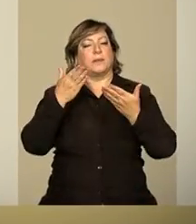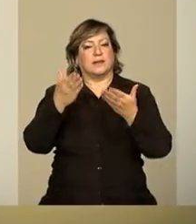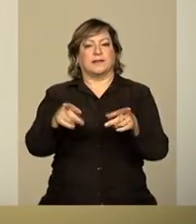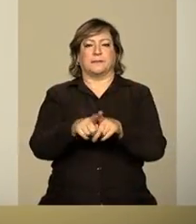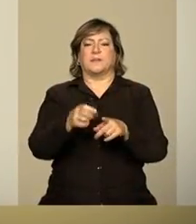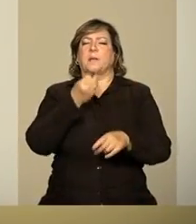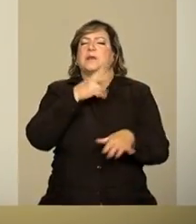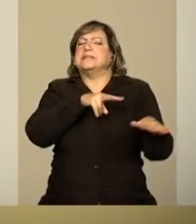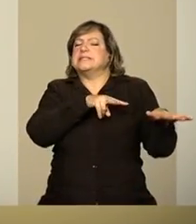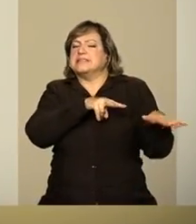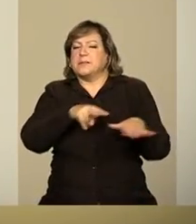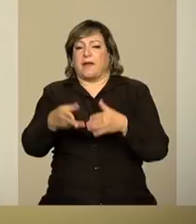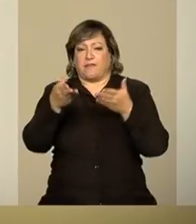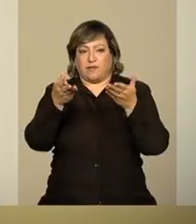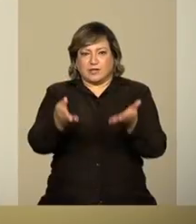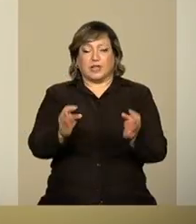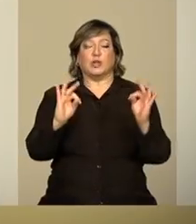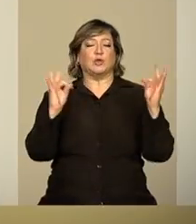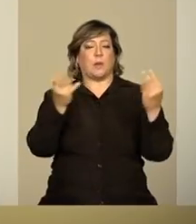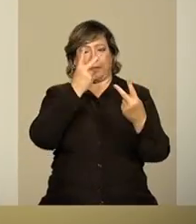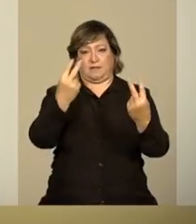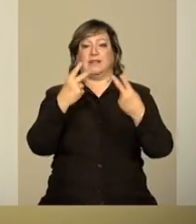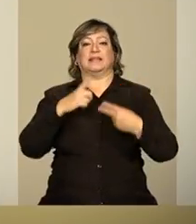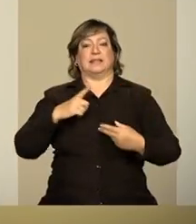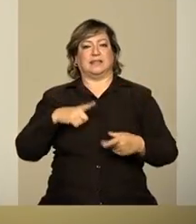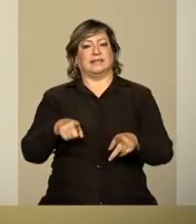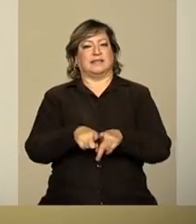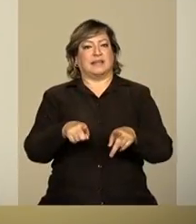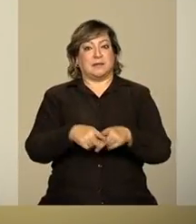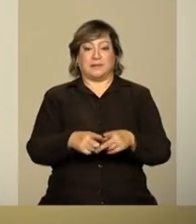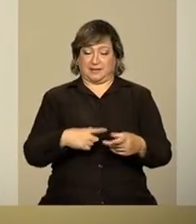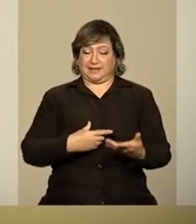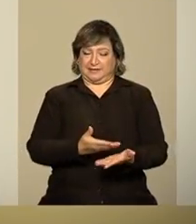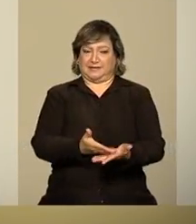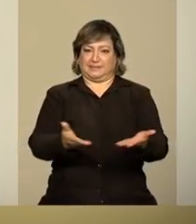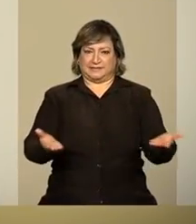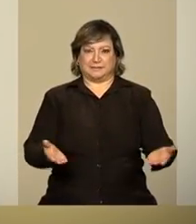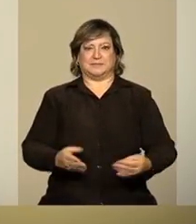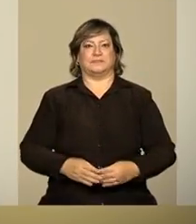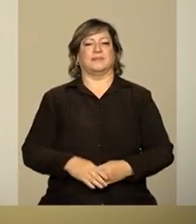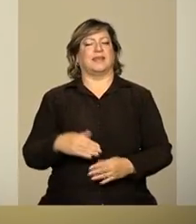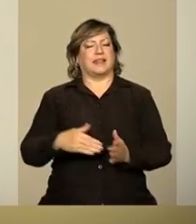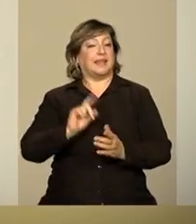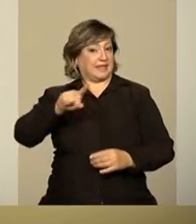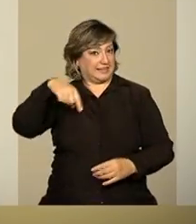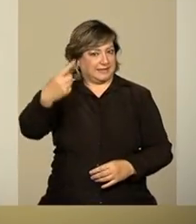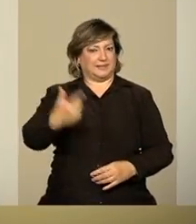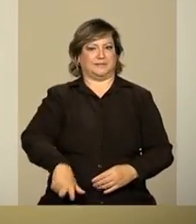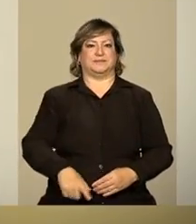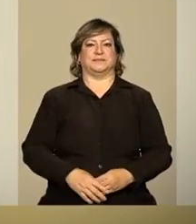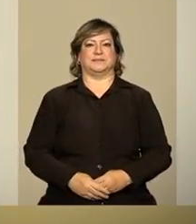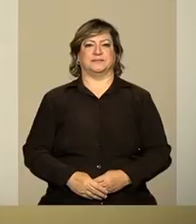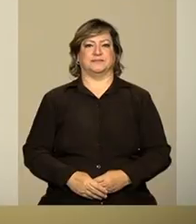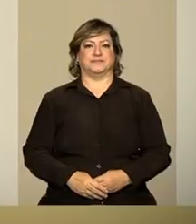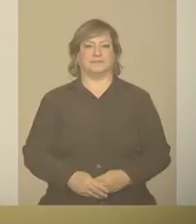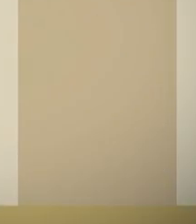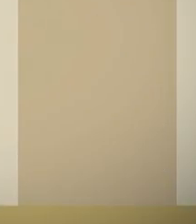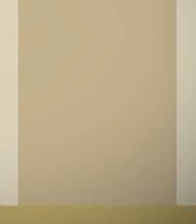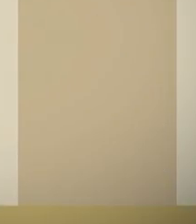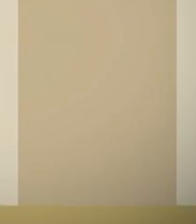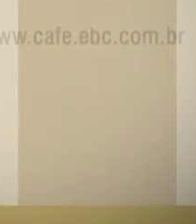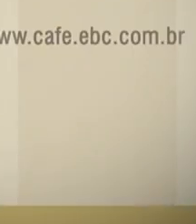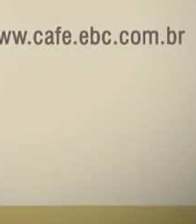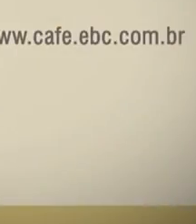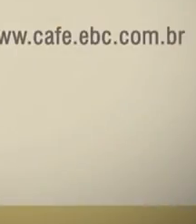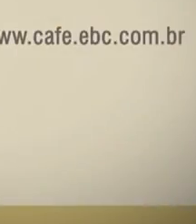Obrigada uma boa semana para você e para os nossos ouvintes que nos acompanharam até agora até a semana que vem você ama